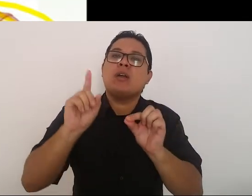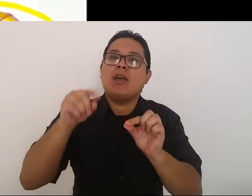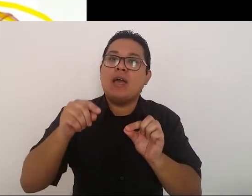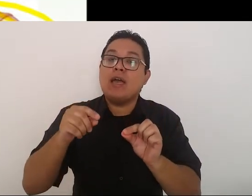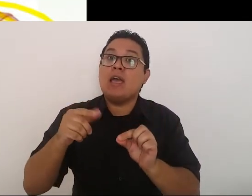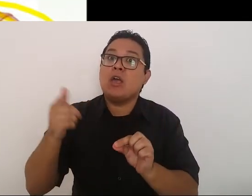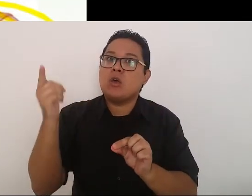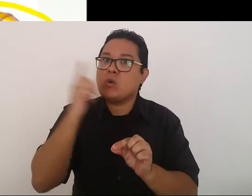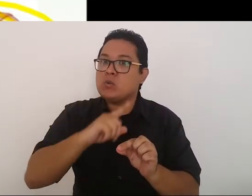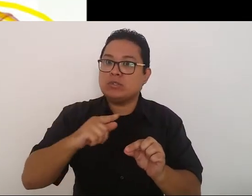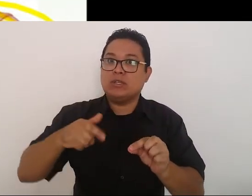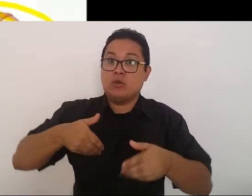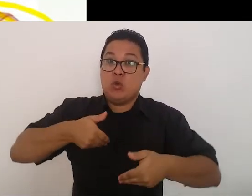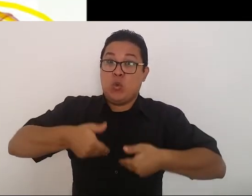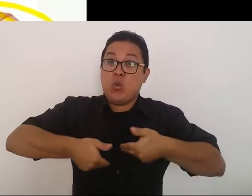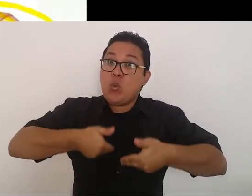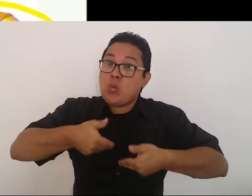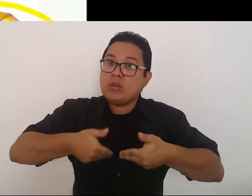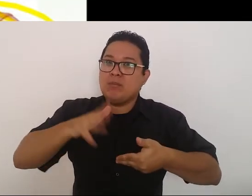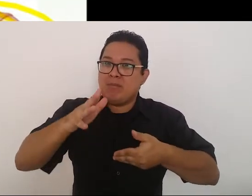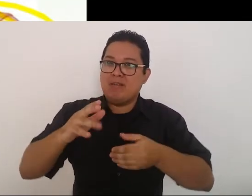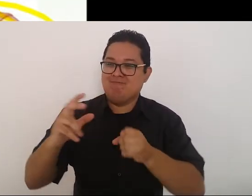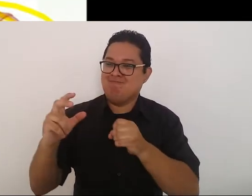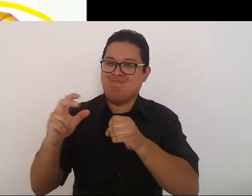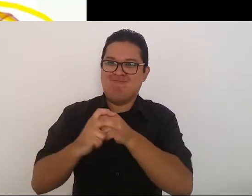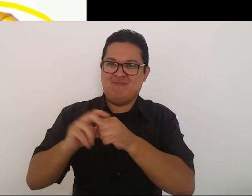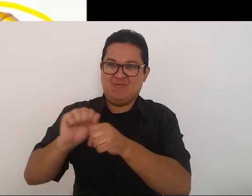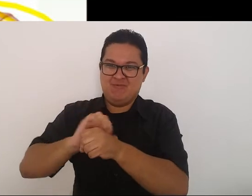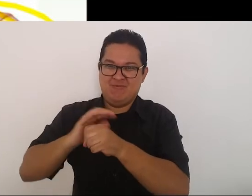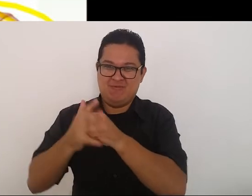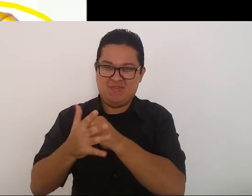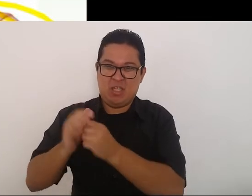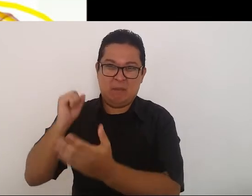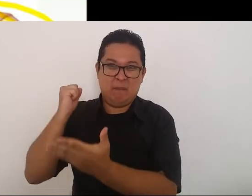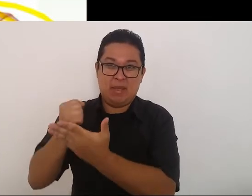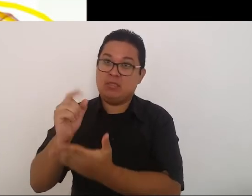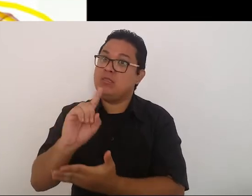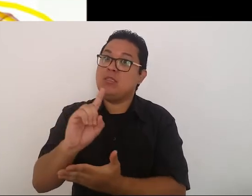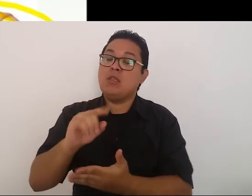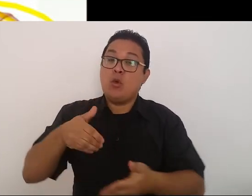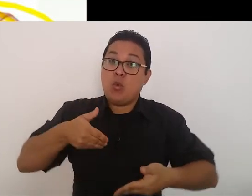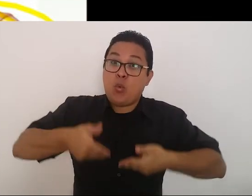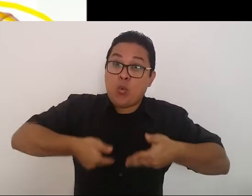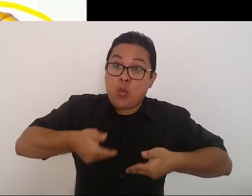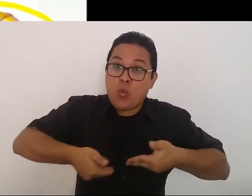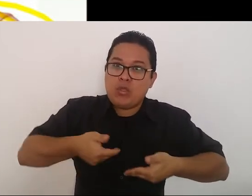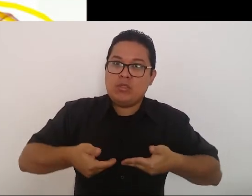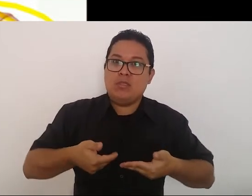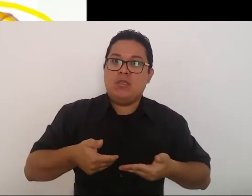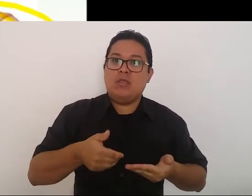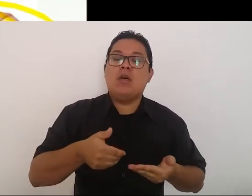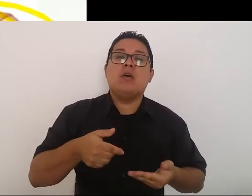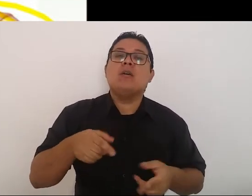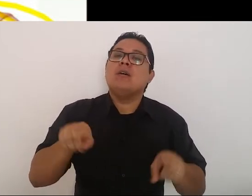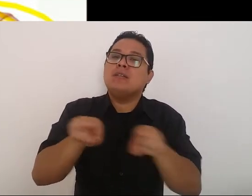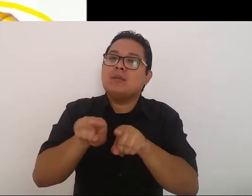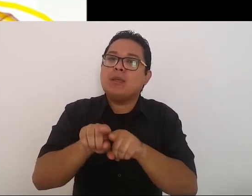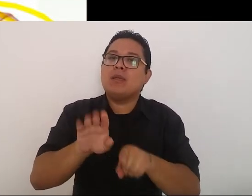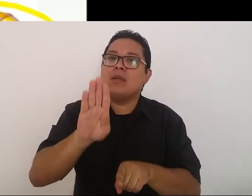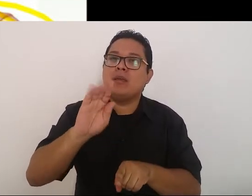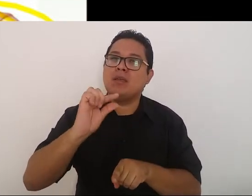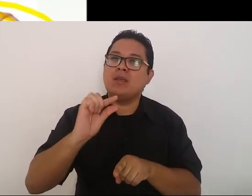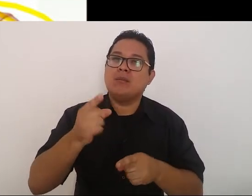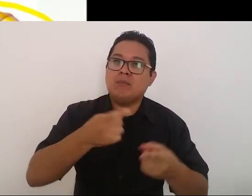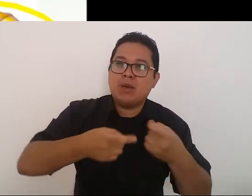lá, aproveitam e opa, agora eu vou aproveitar aqui que está um ambiente para eu me reproduzir. Então, anti-inflamatórios, e aí